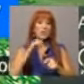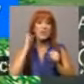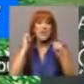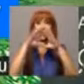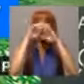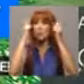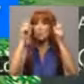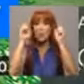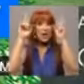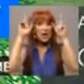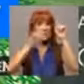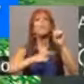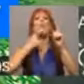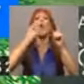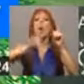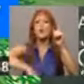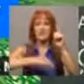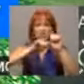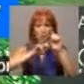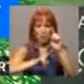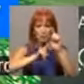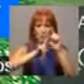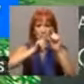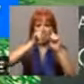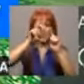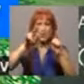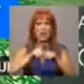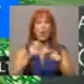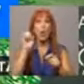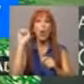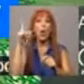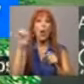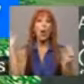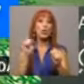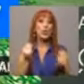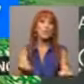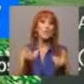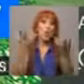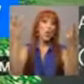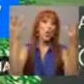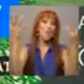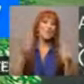nublado ao limpo e subida de novo da temperatura com a chegada do outono. Obrigado, Pedro. Até amanhã. Até amanhã.